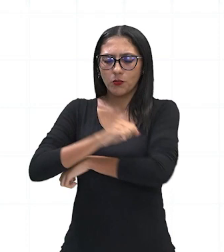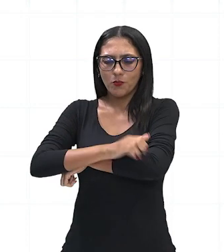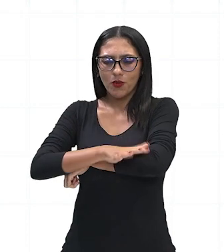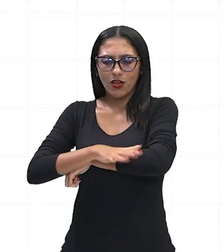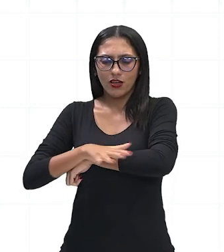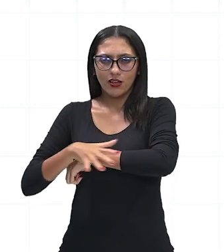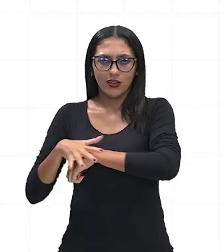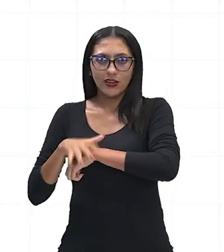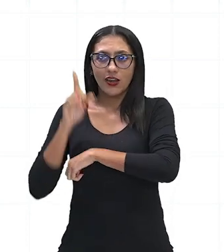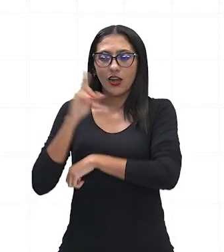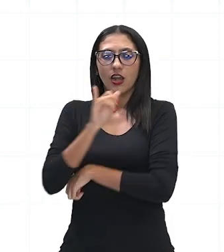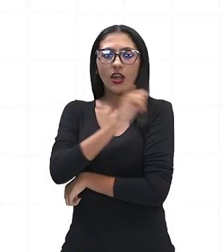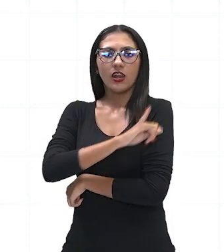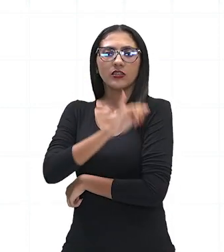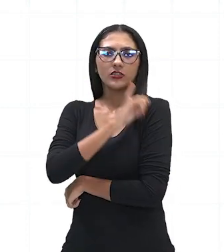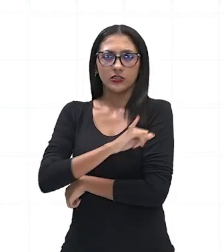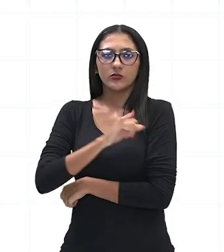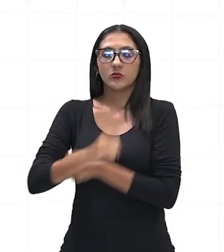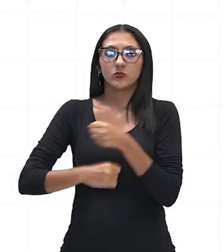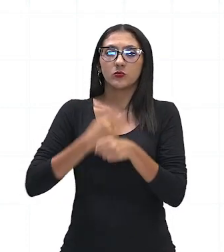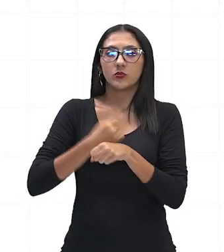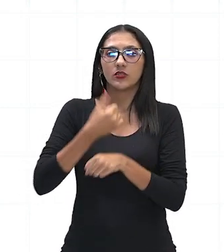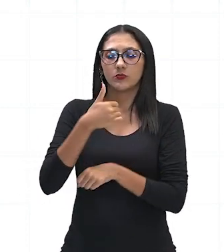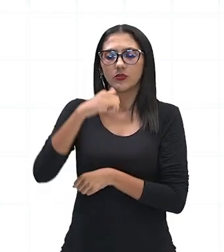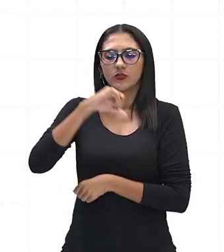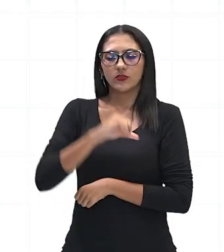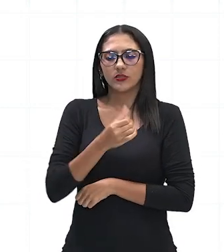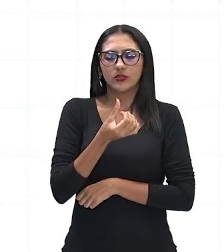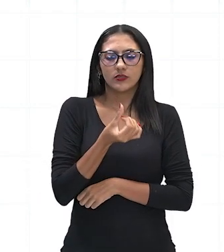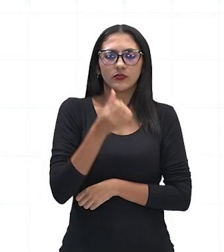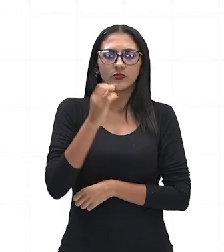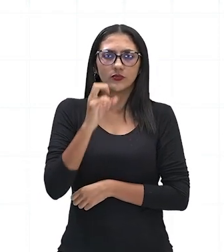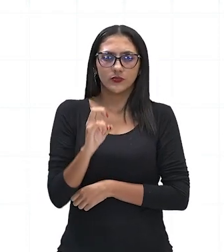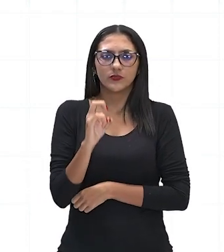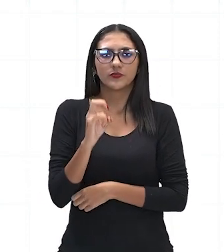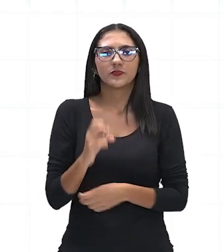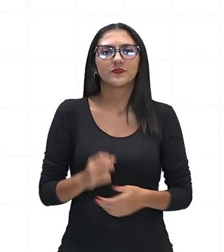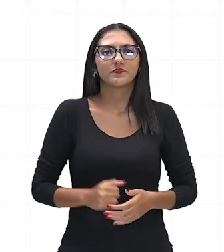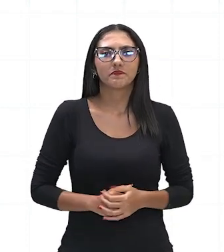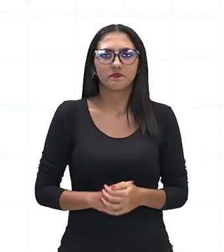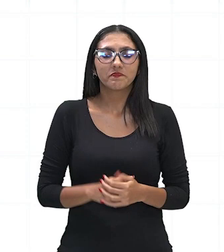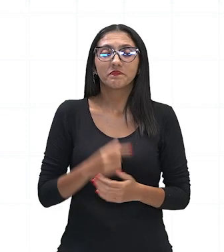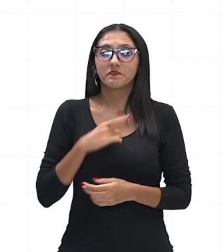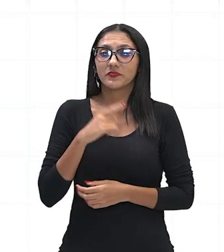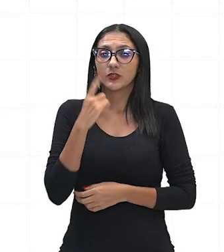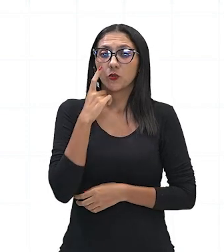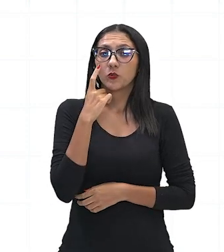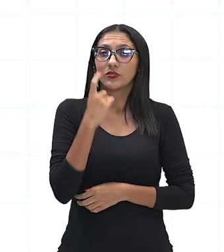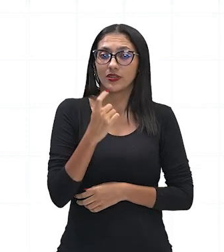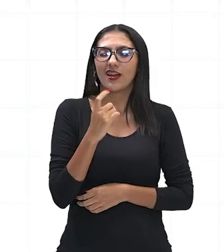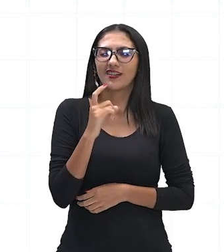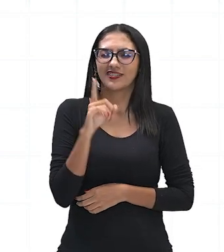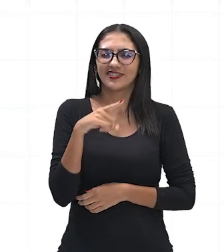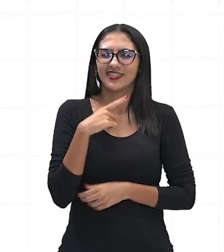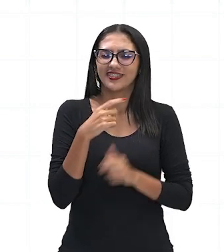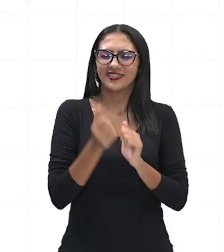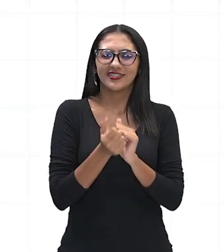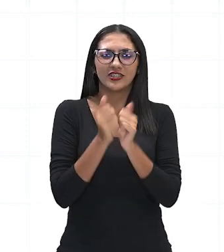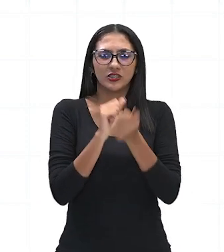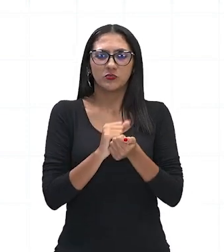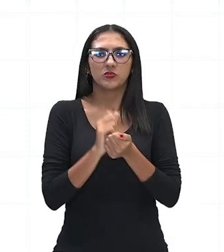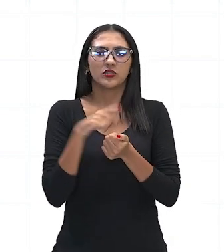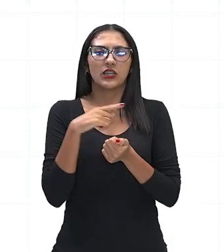de Janeiro, em 1965. E uma curiosidade, é que esse jogo ele foi criado